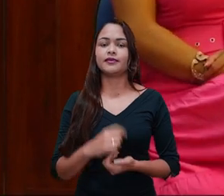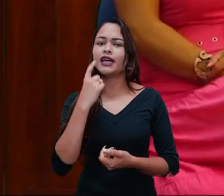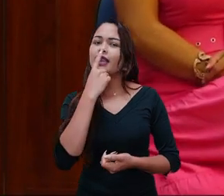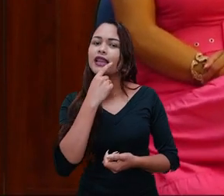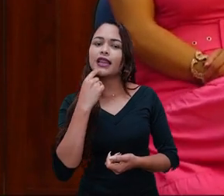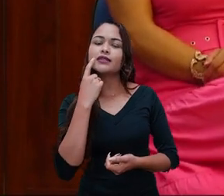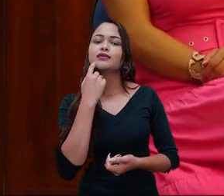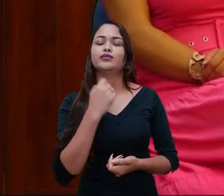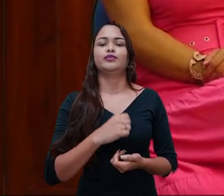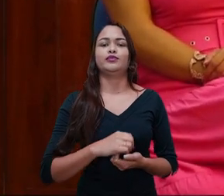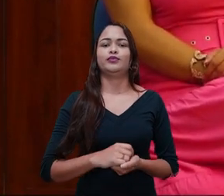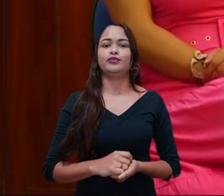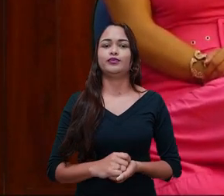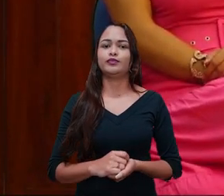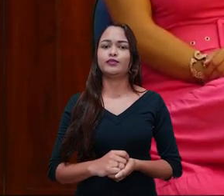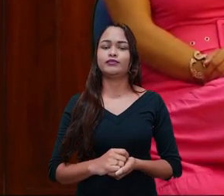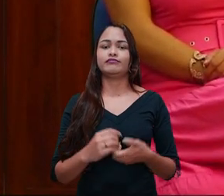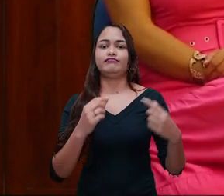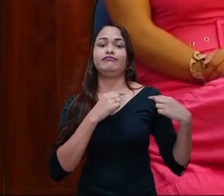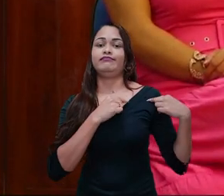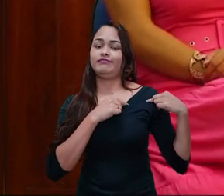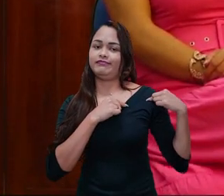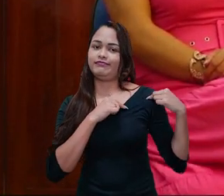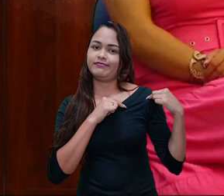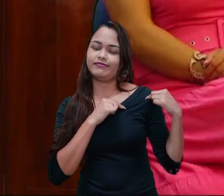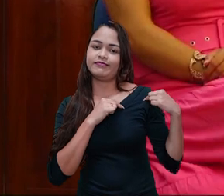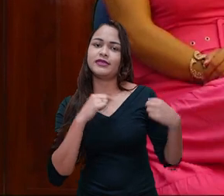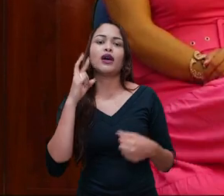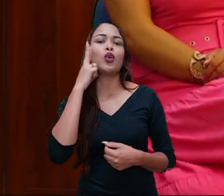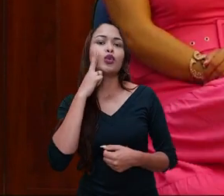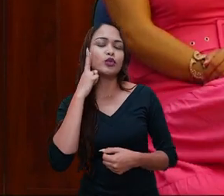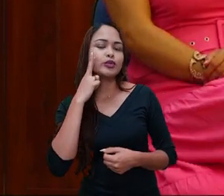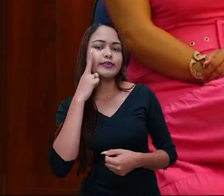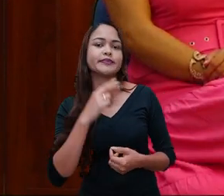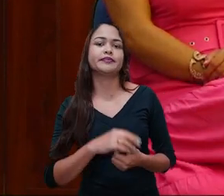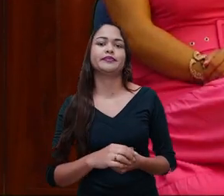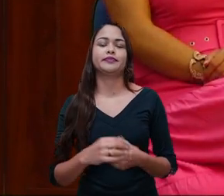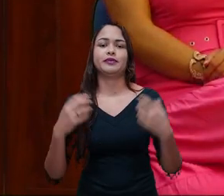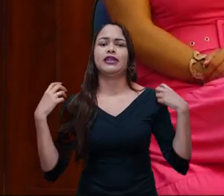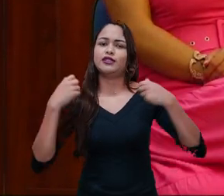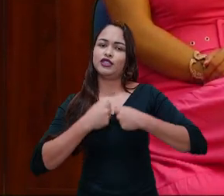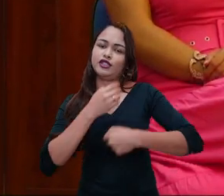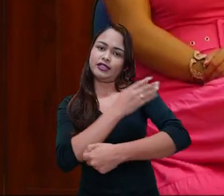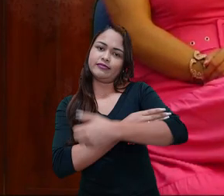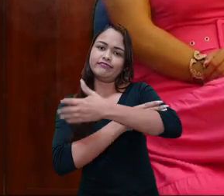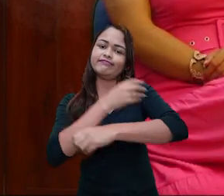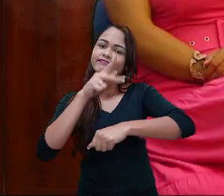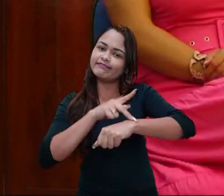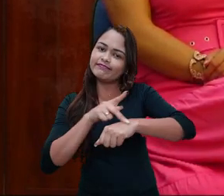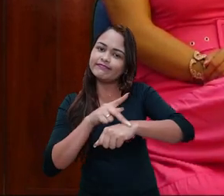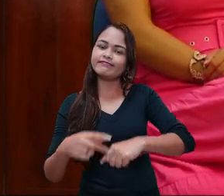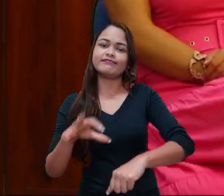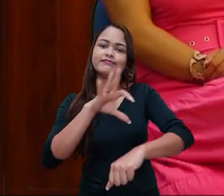lábios carnudos, estou usando uma blusa rosa, com uma jaqueta preta,